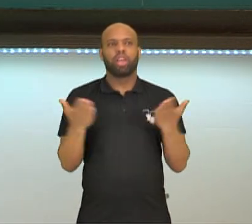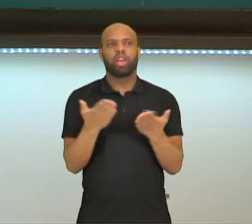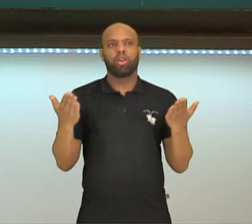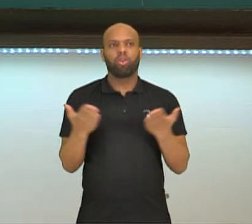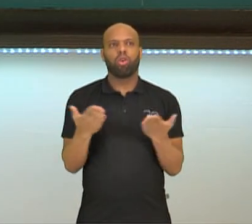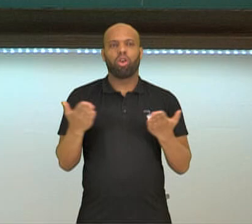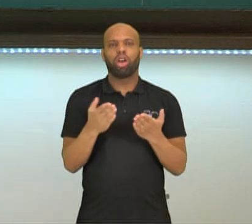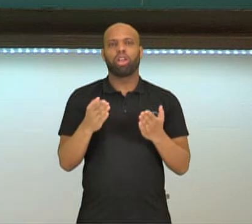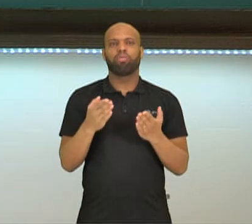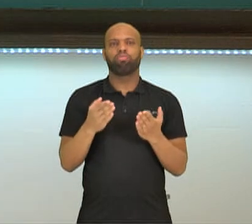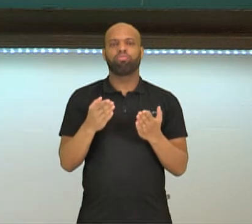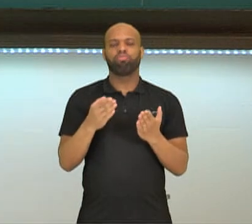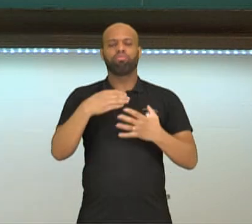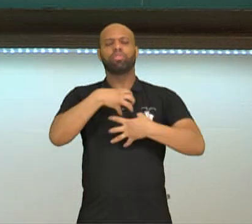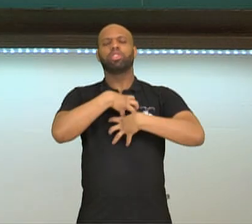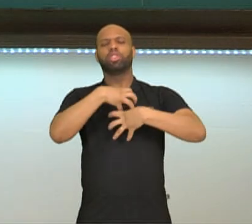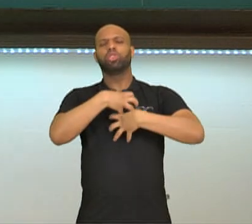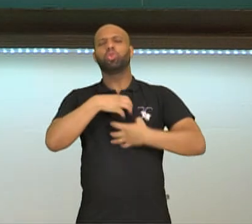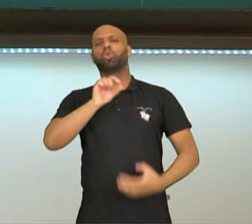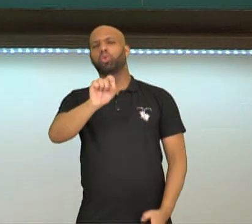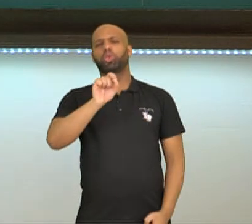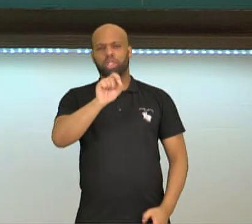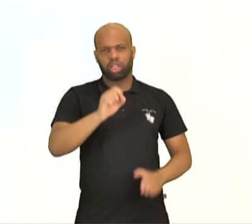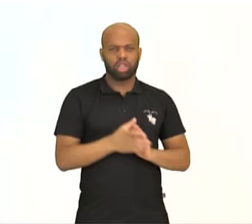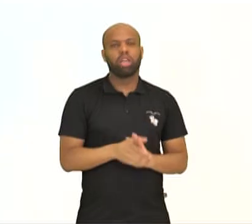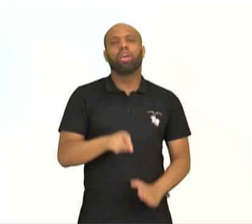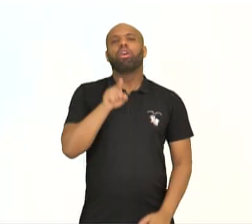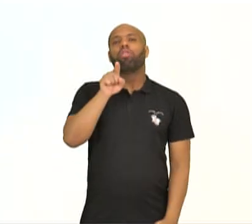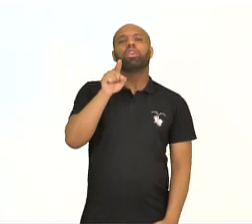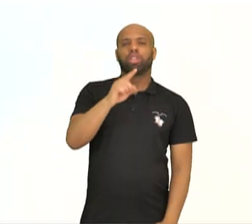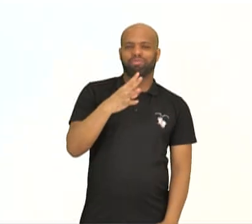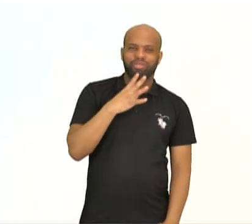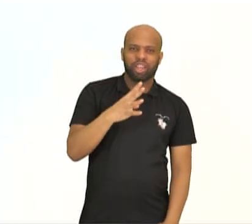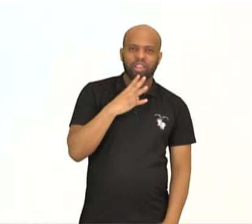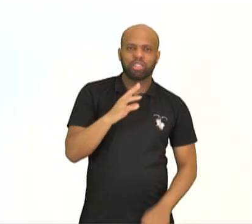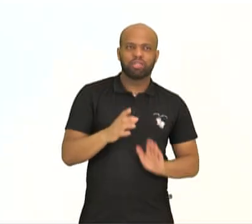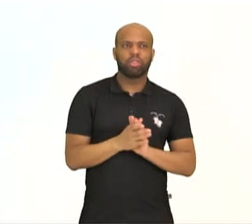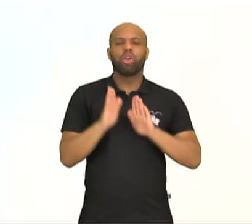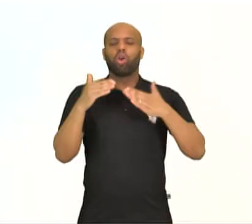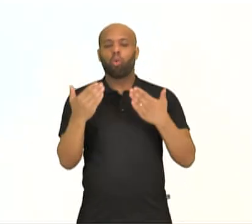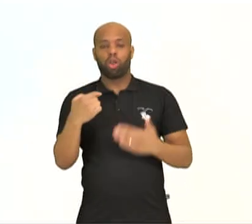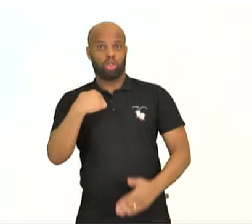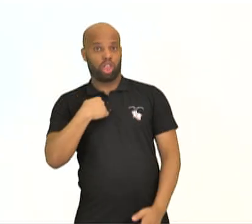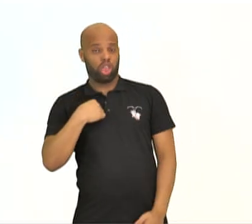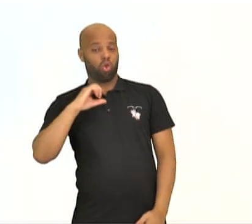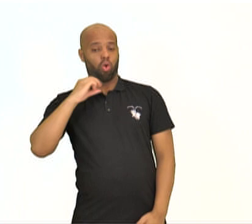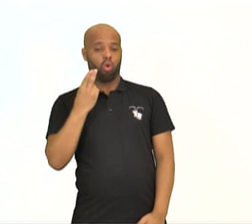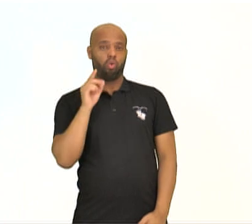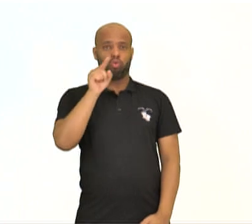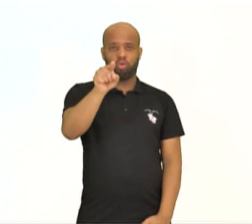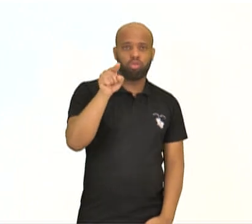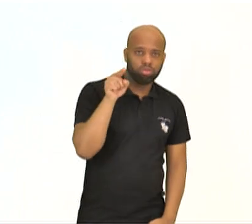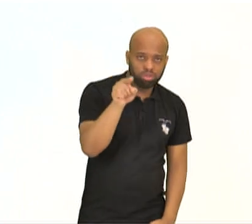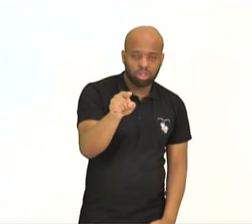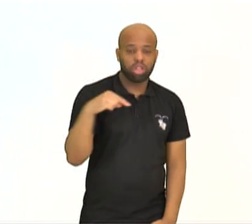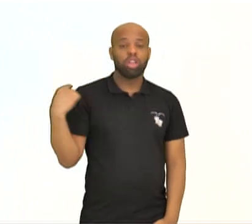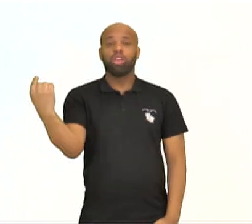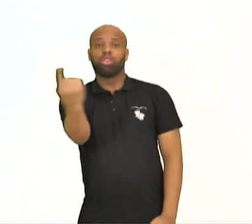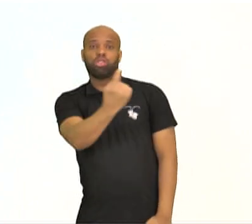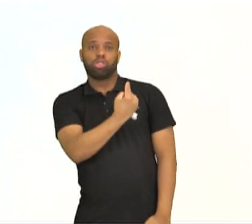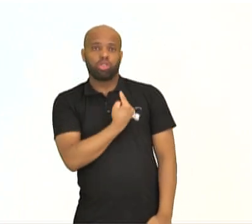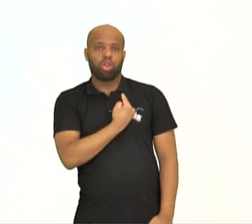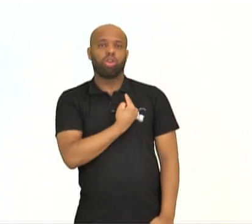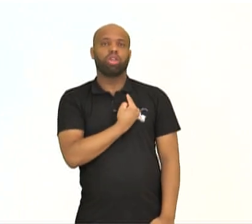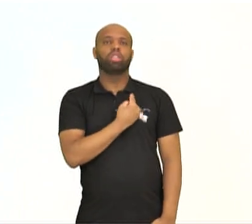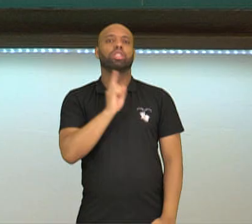E quais seriam esses sintomas? Você conhece? Quando que eu ou você, quando que nós